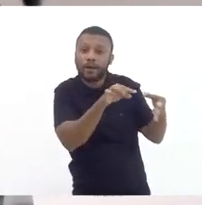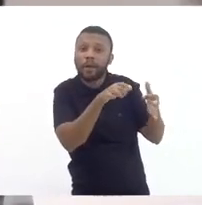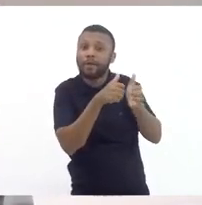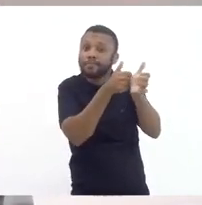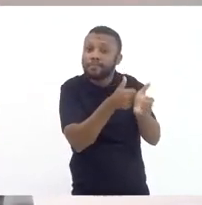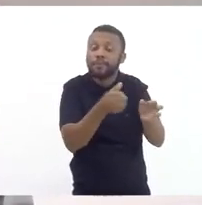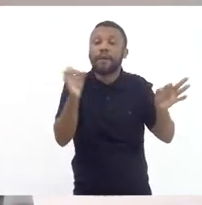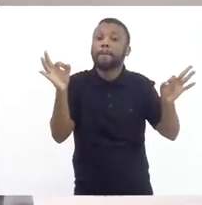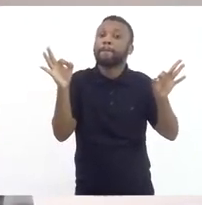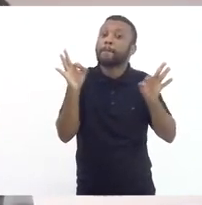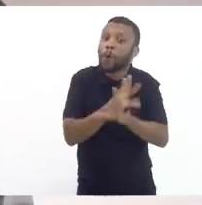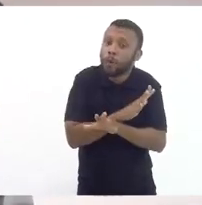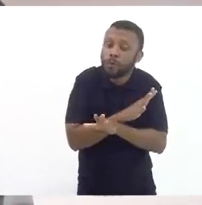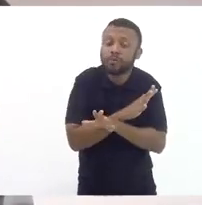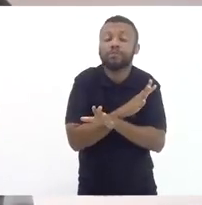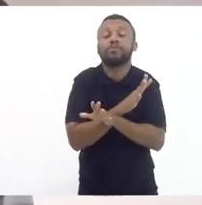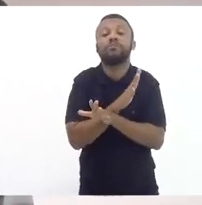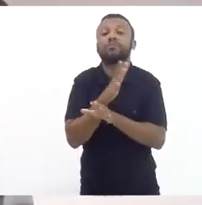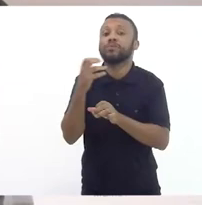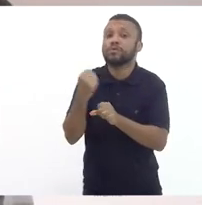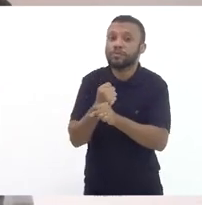em 2023.